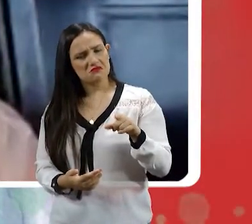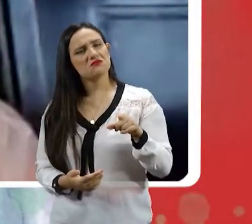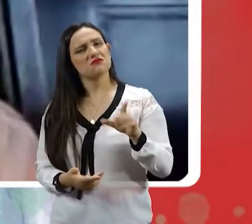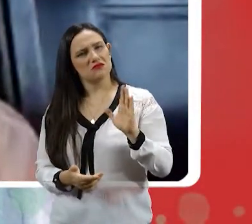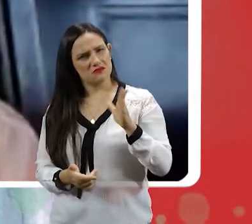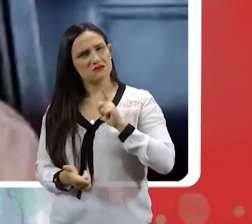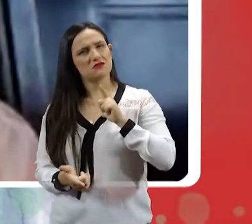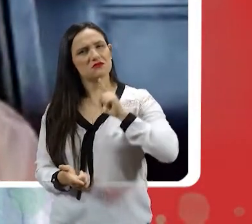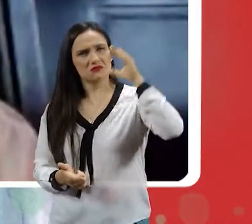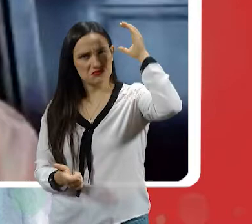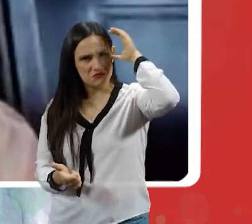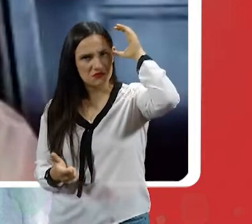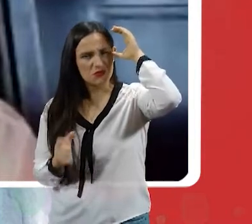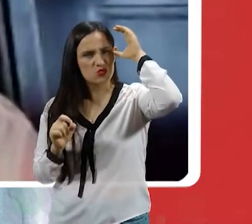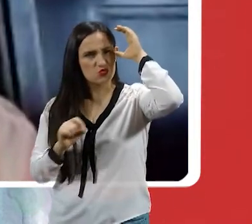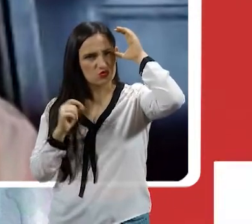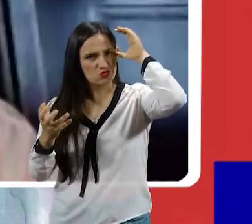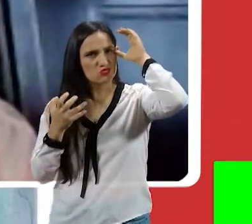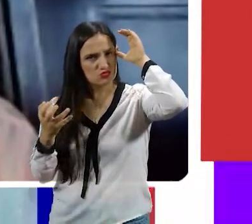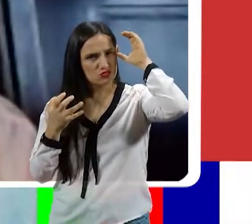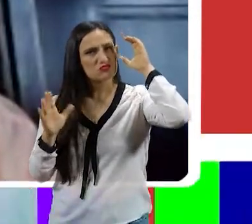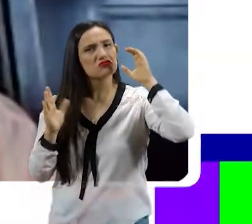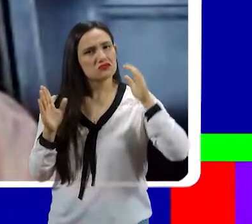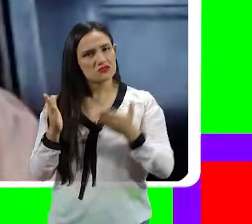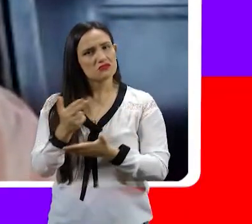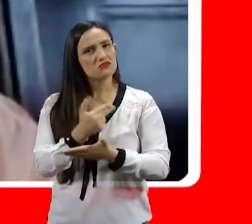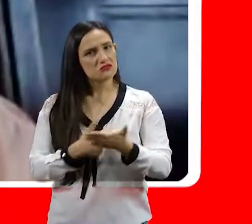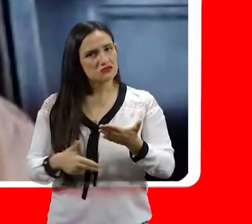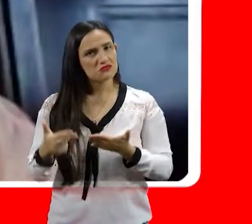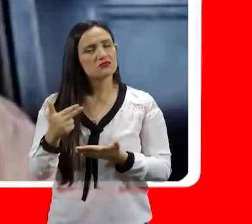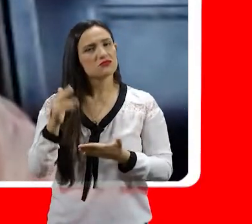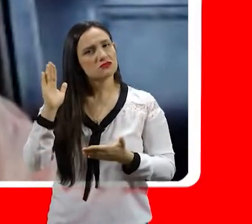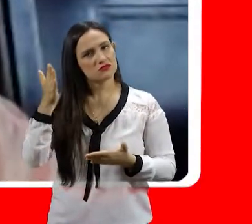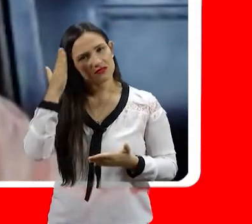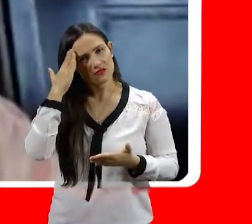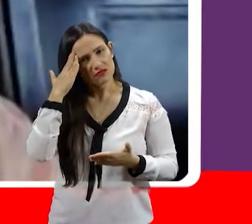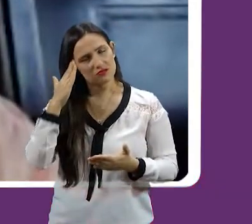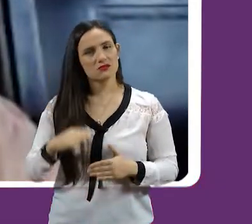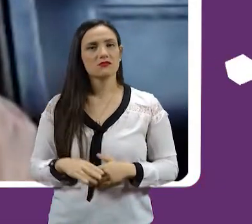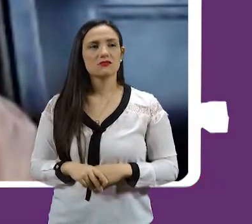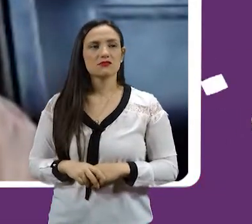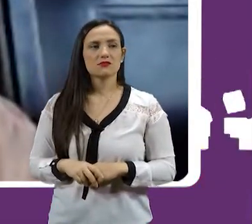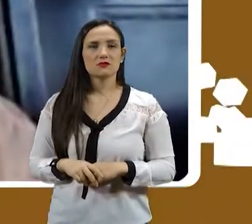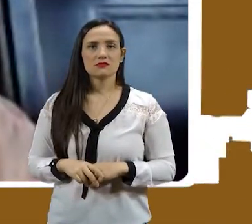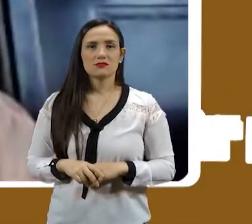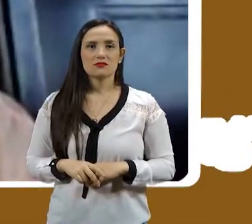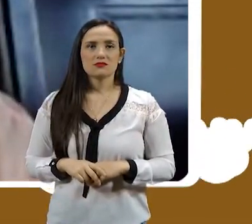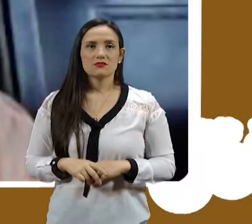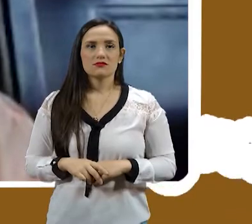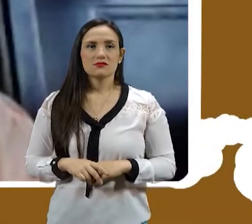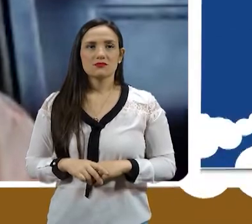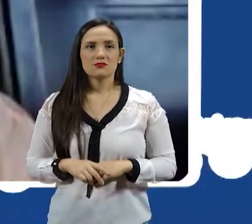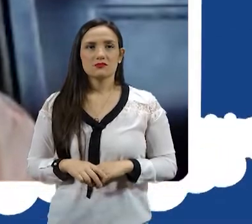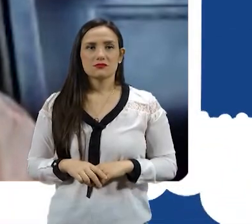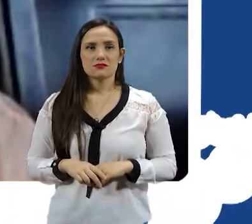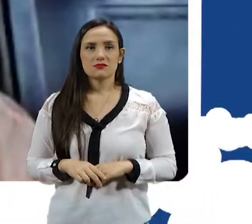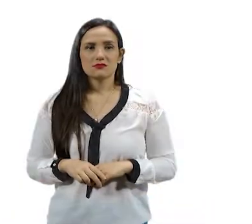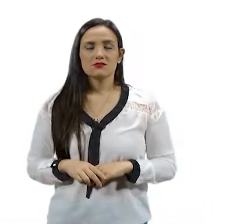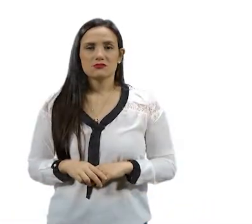pessoa que entrou bem consciente, que já pintava, e que ele participou